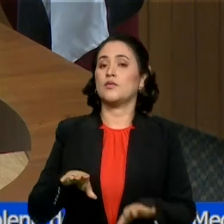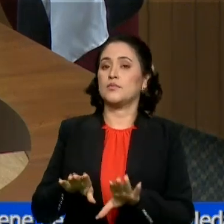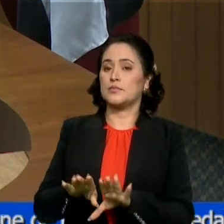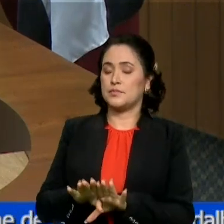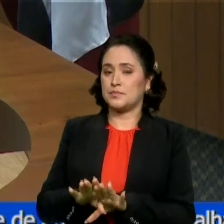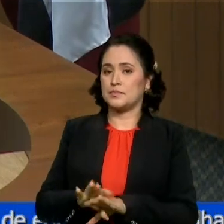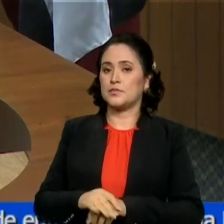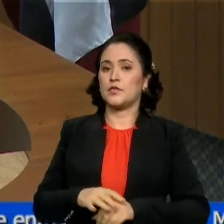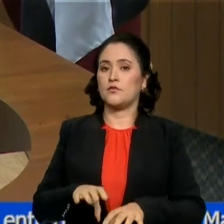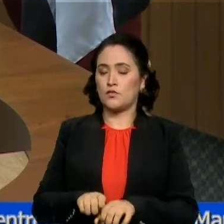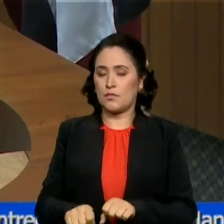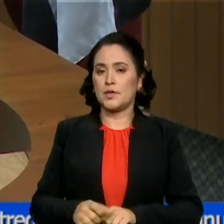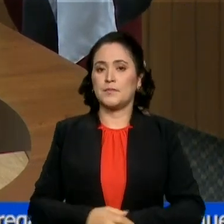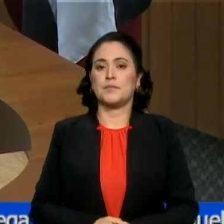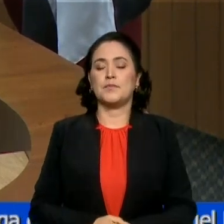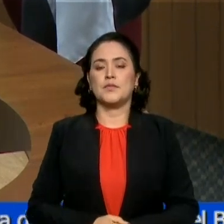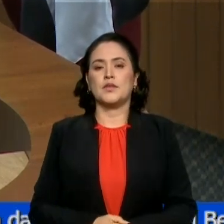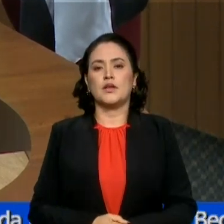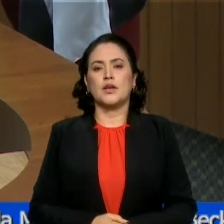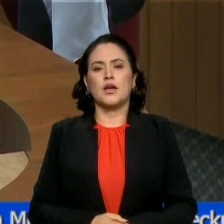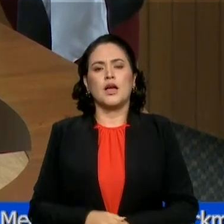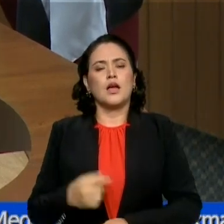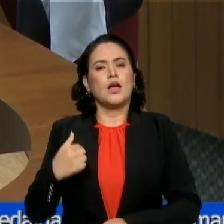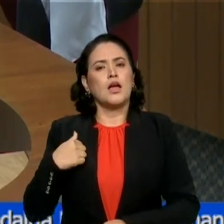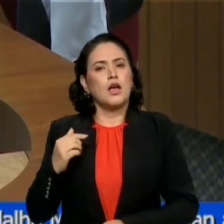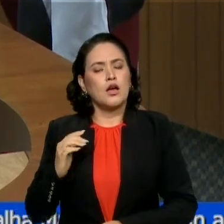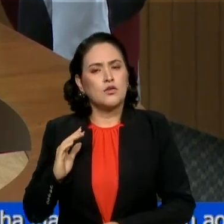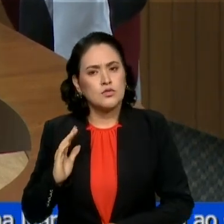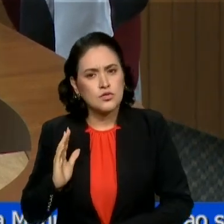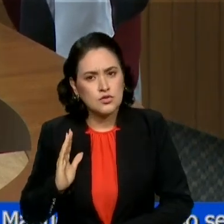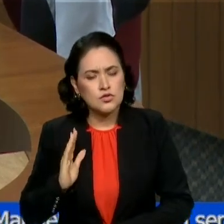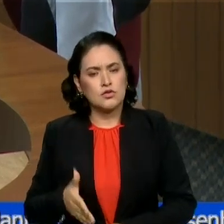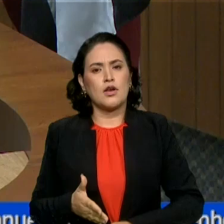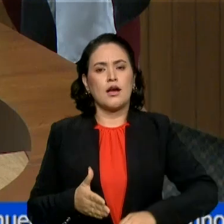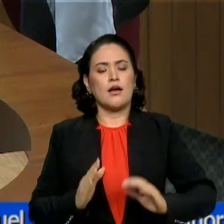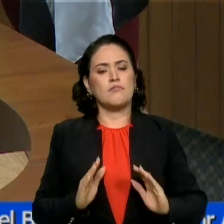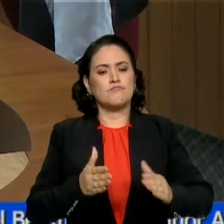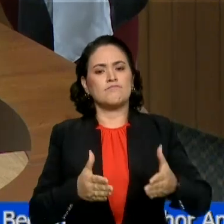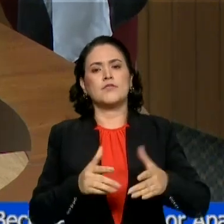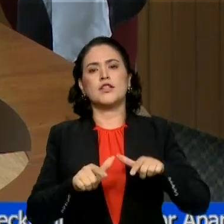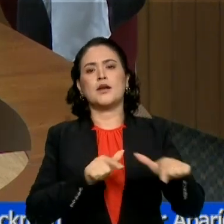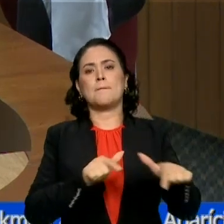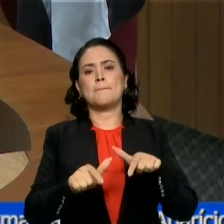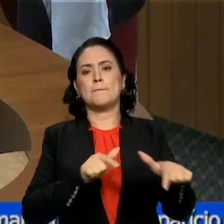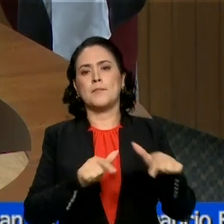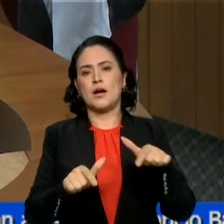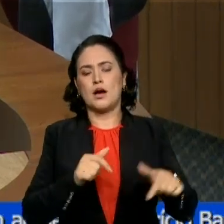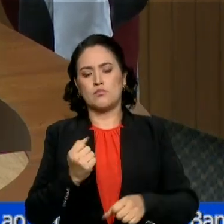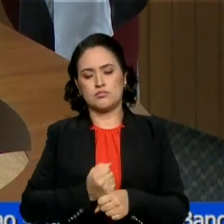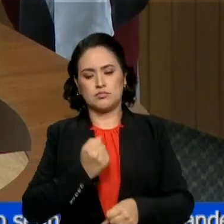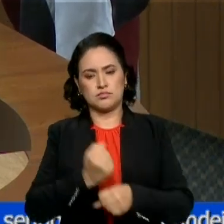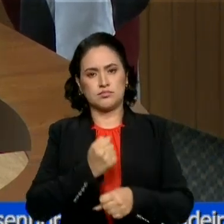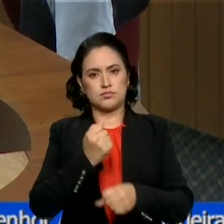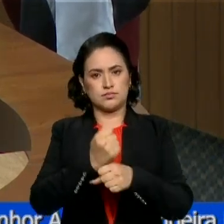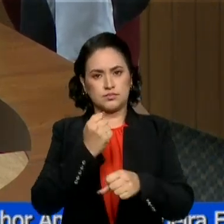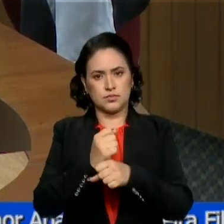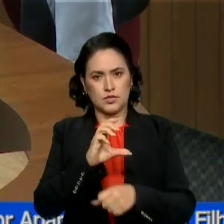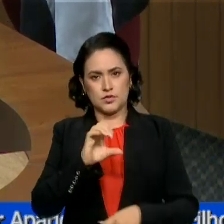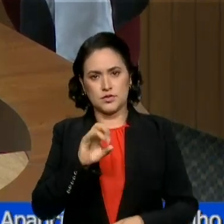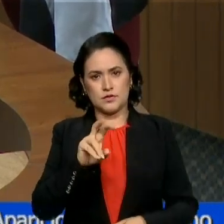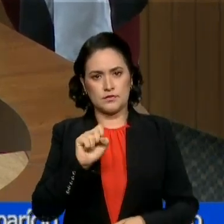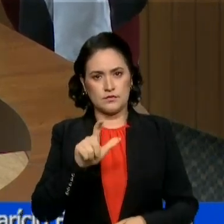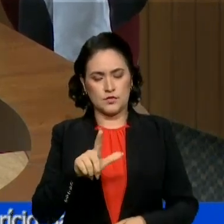eu já me vi e dedicava ao trabalho como empresário da construção civil, que foi meu primeiro